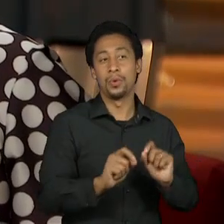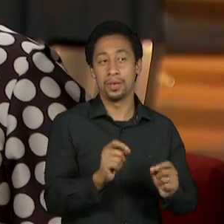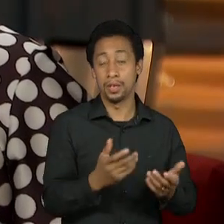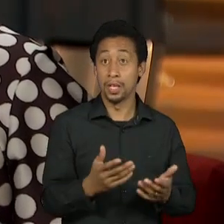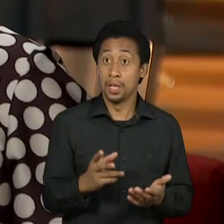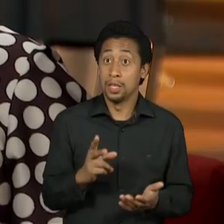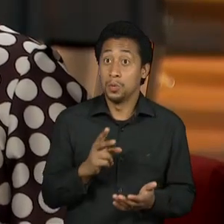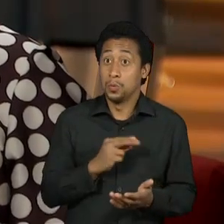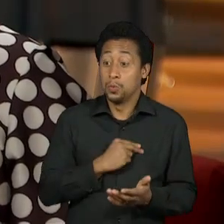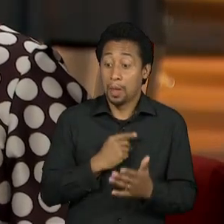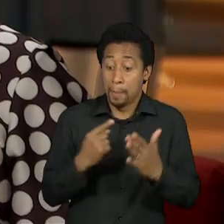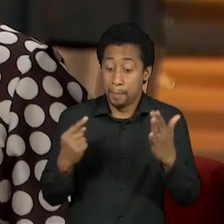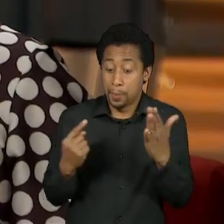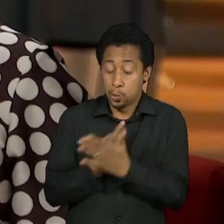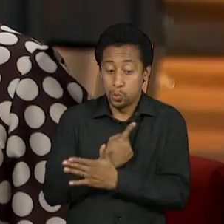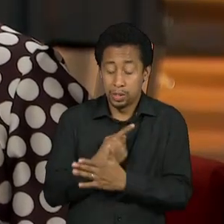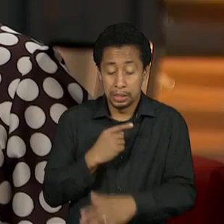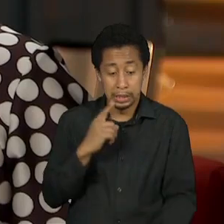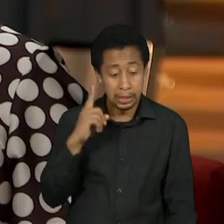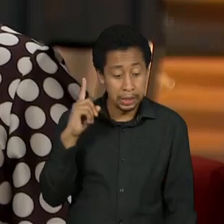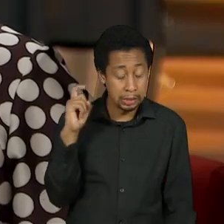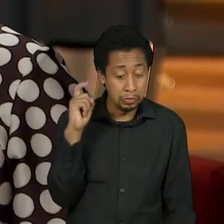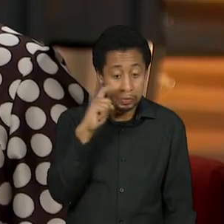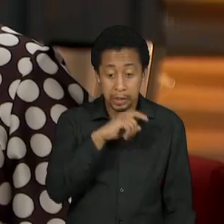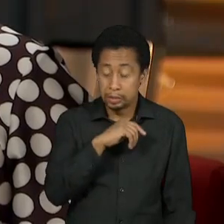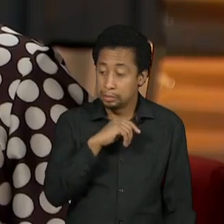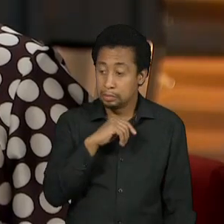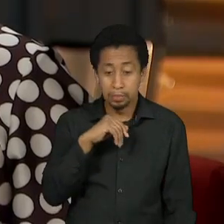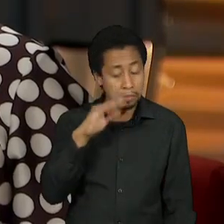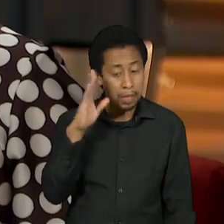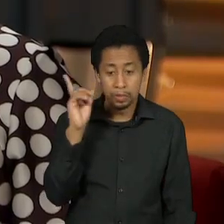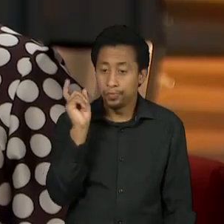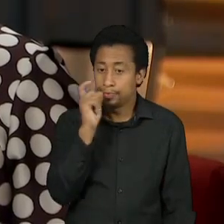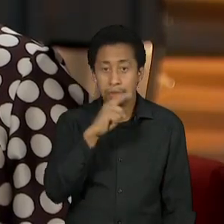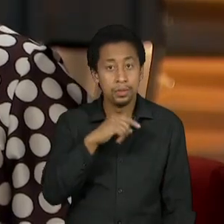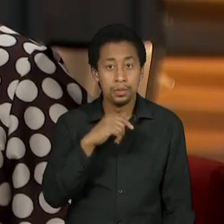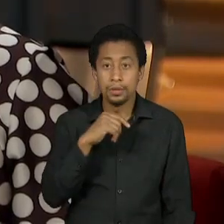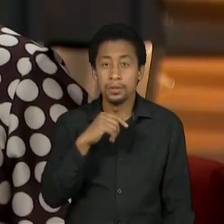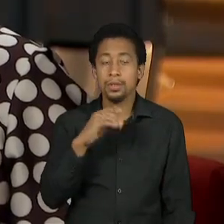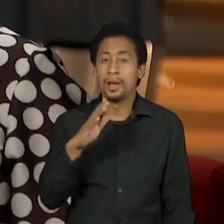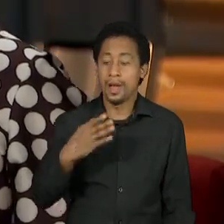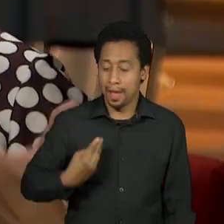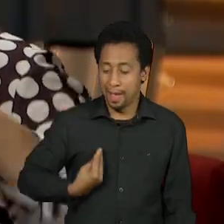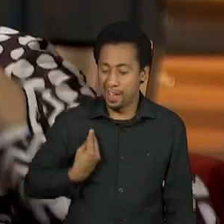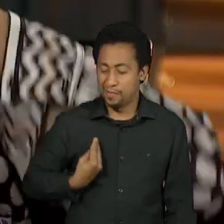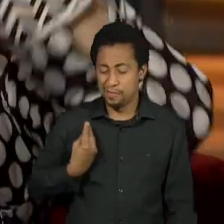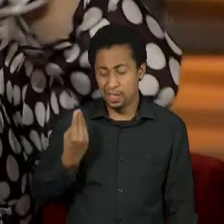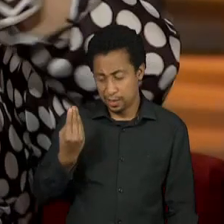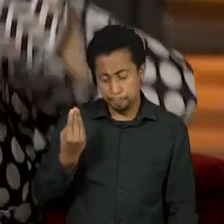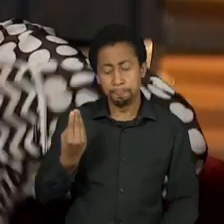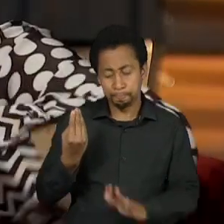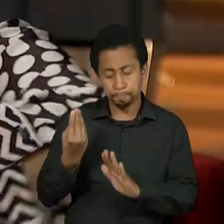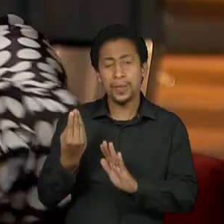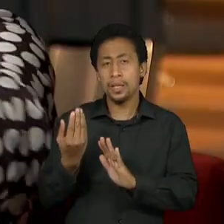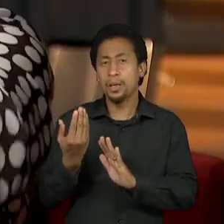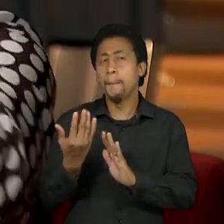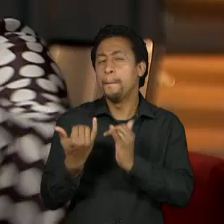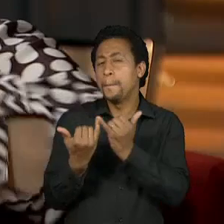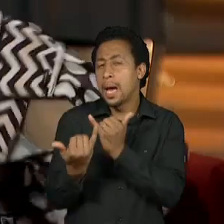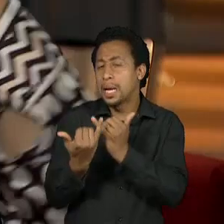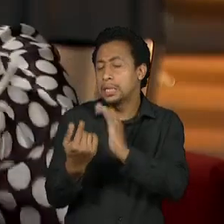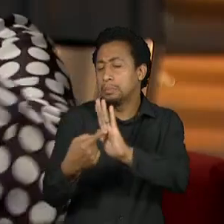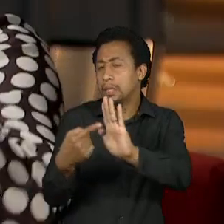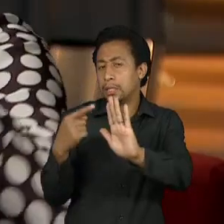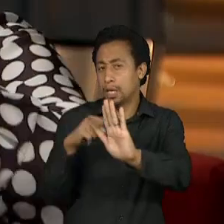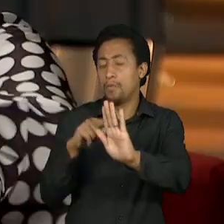pergunta mais difícil, né? É. Eu acho que a vida é uma estrada que você vai lá, você vai andando,